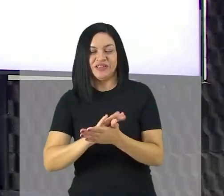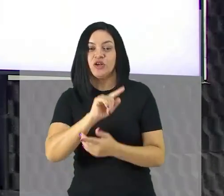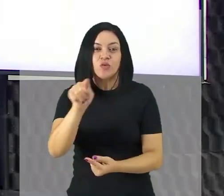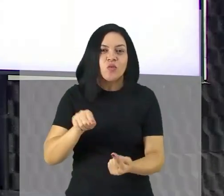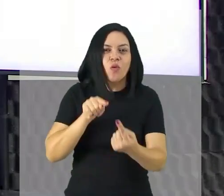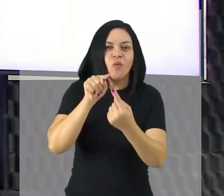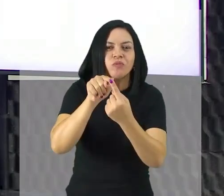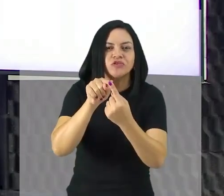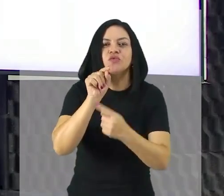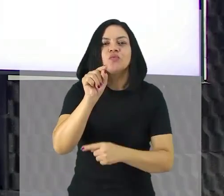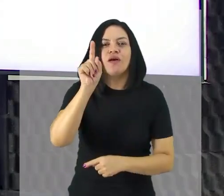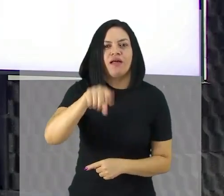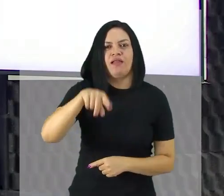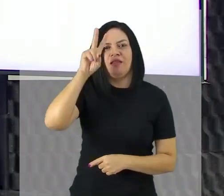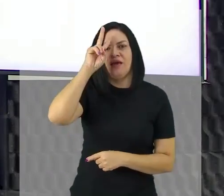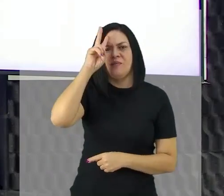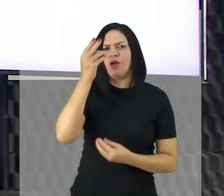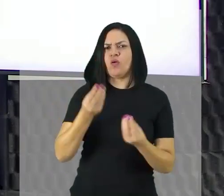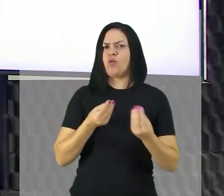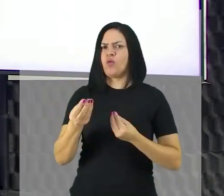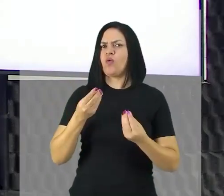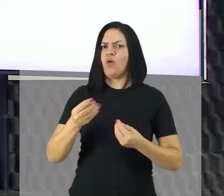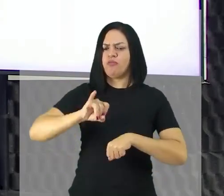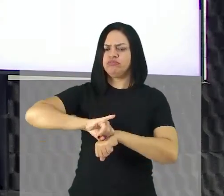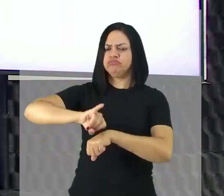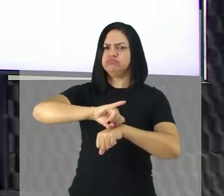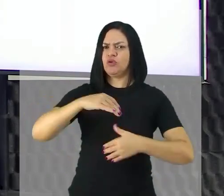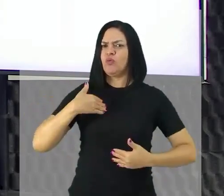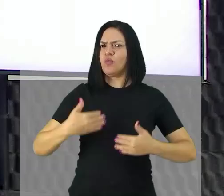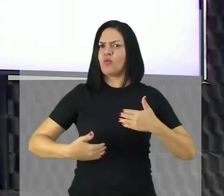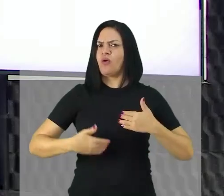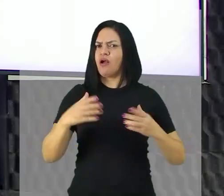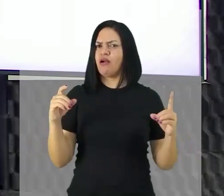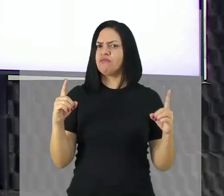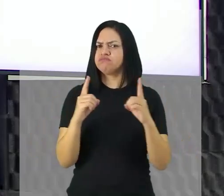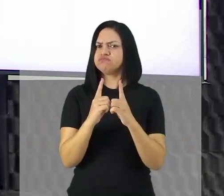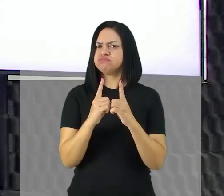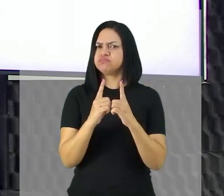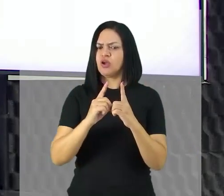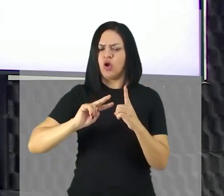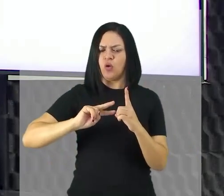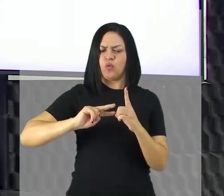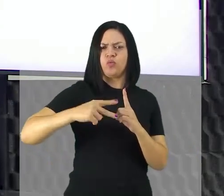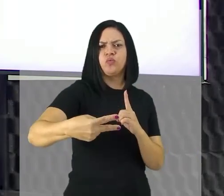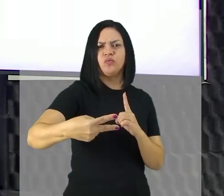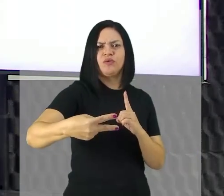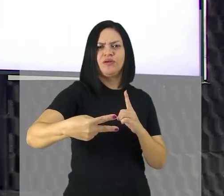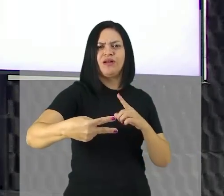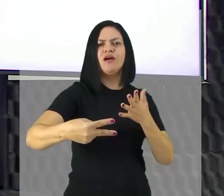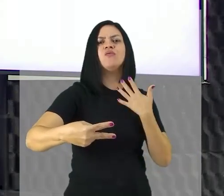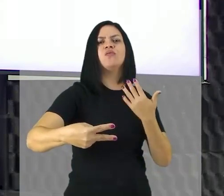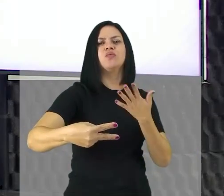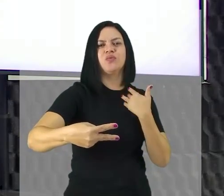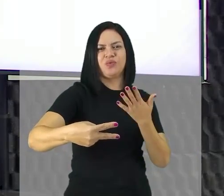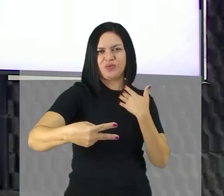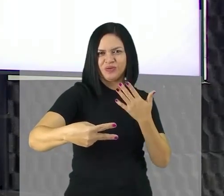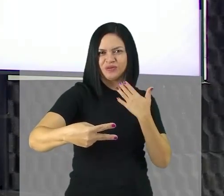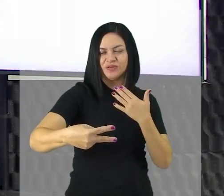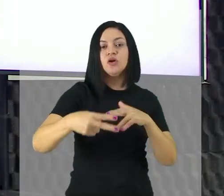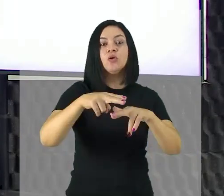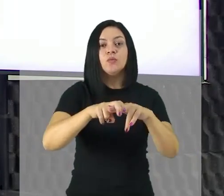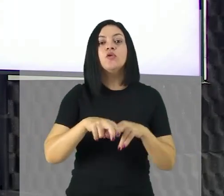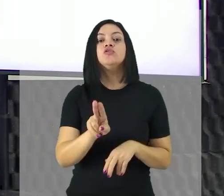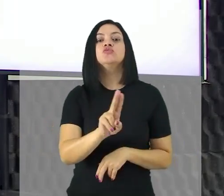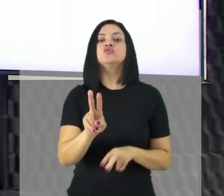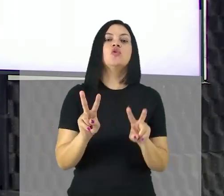objetivo é lembrar vocês como é que os corpos aquecem, como é que o calor ele é transmitido. Então, por isso, o